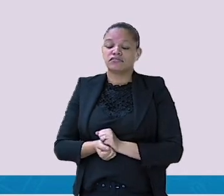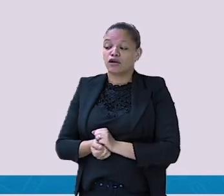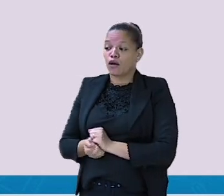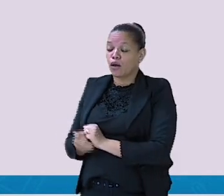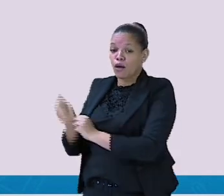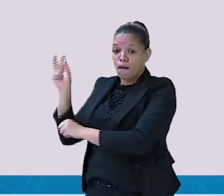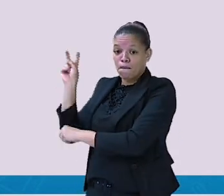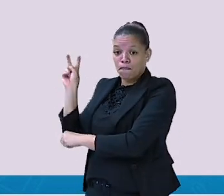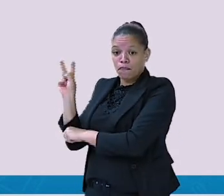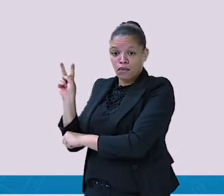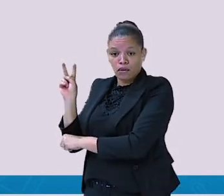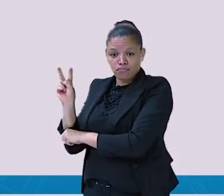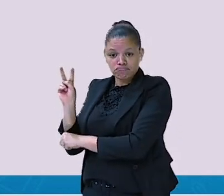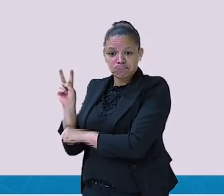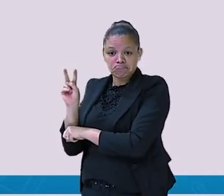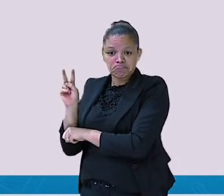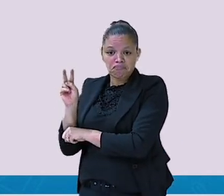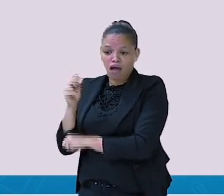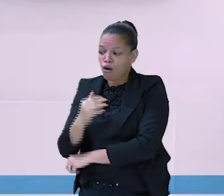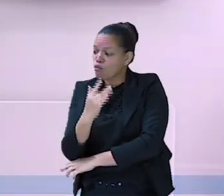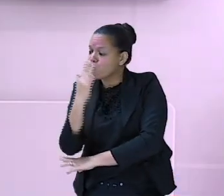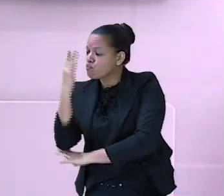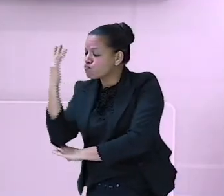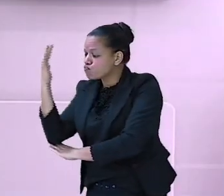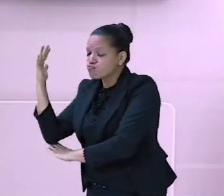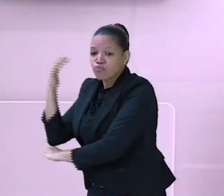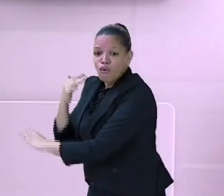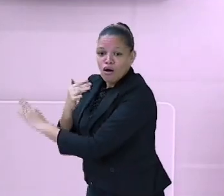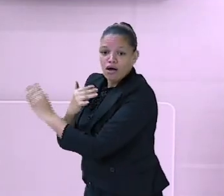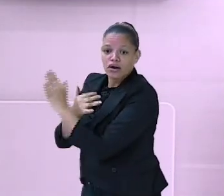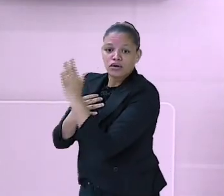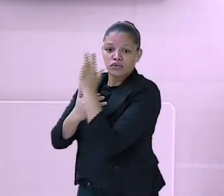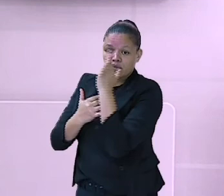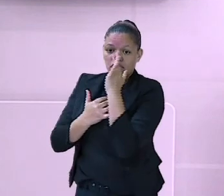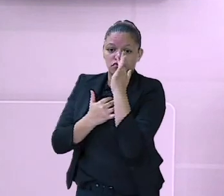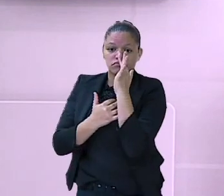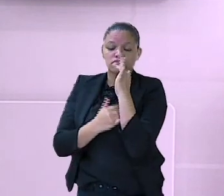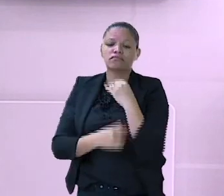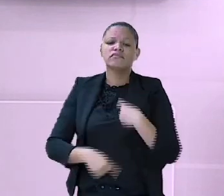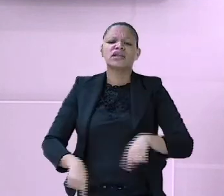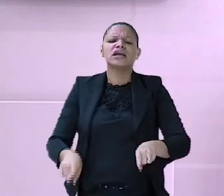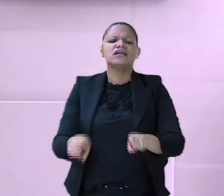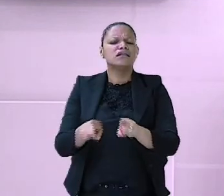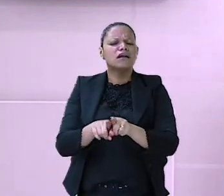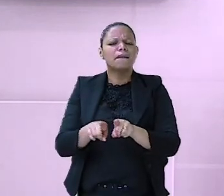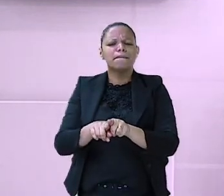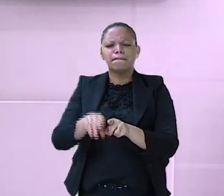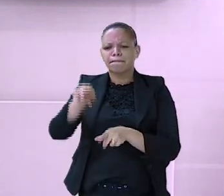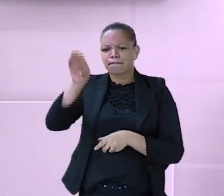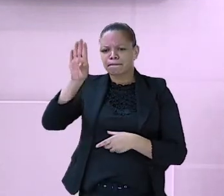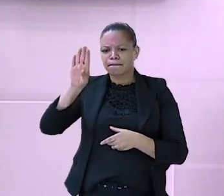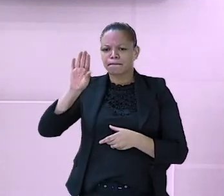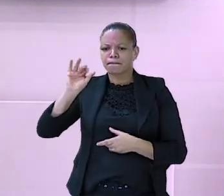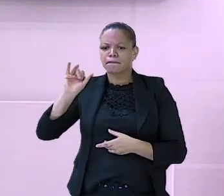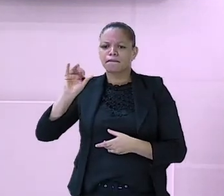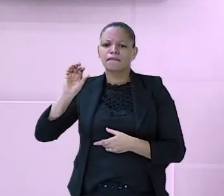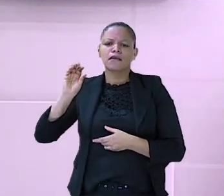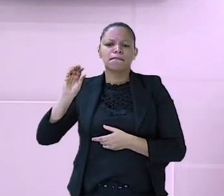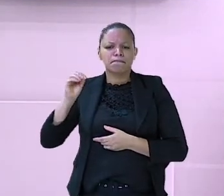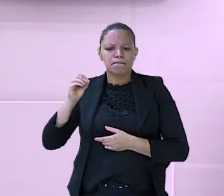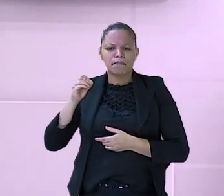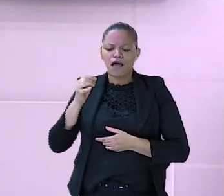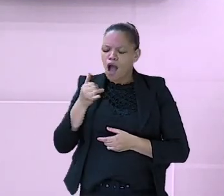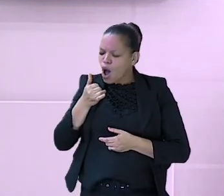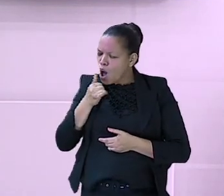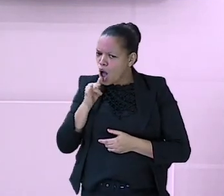que é altamente reciclável. E também a bioenergia, dentre tantos outros benefícios que